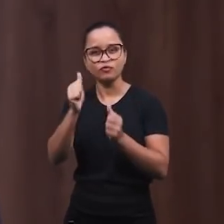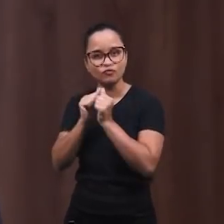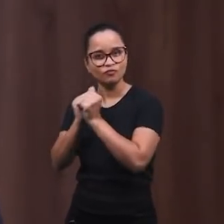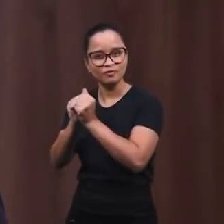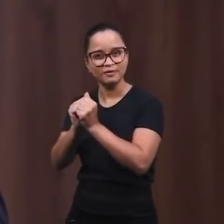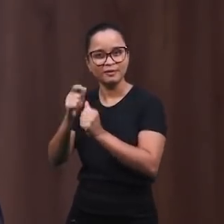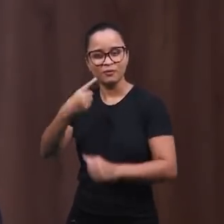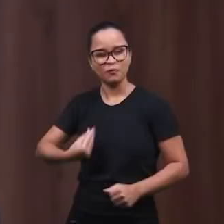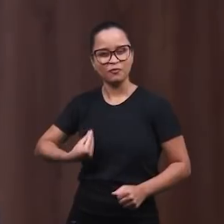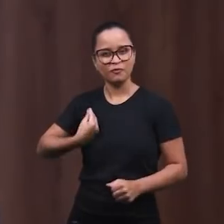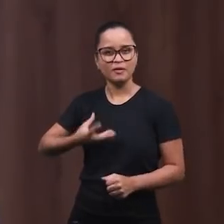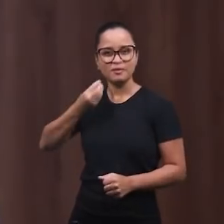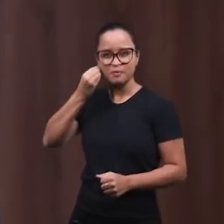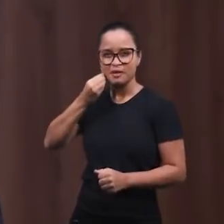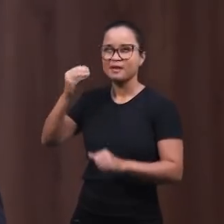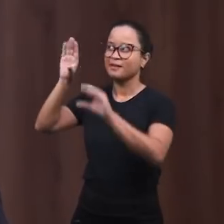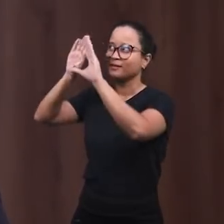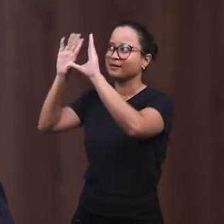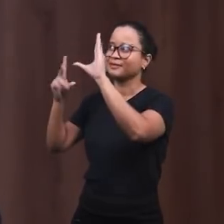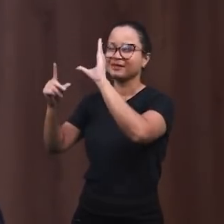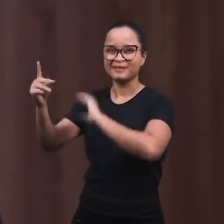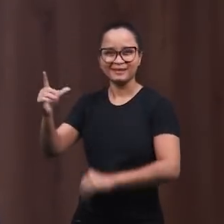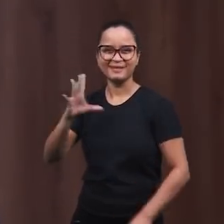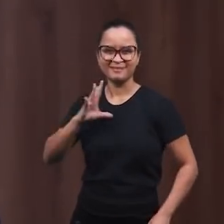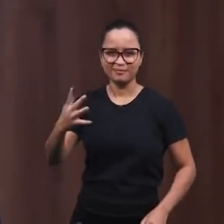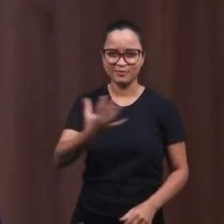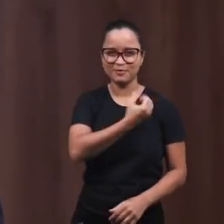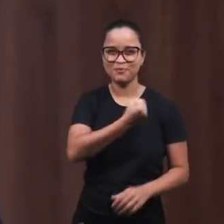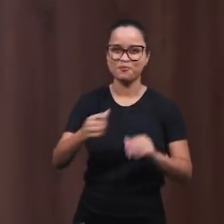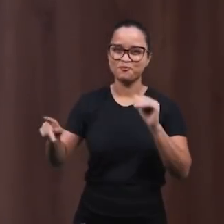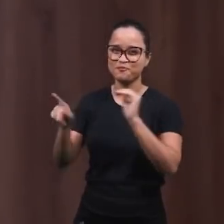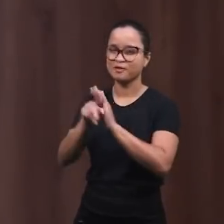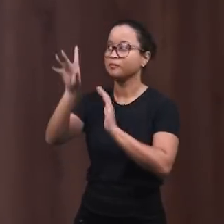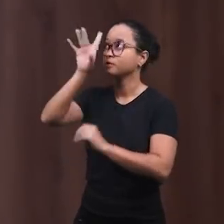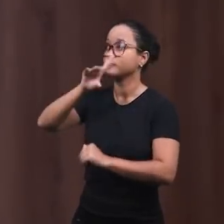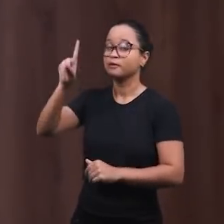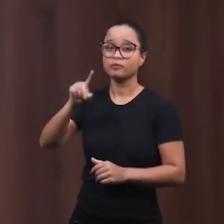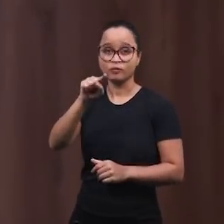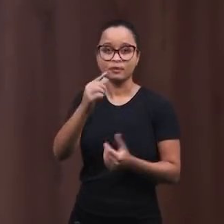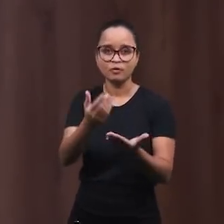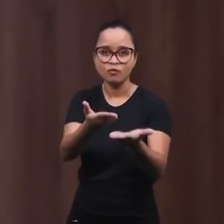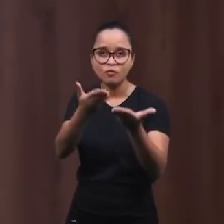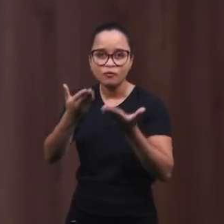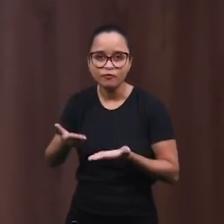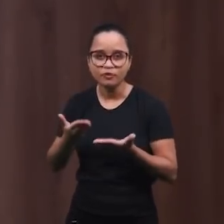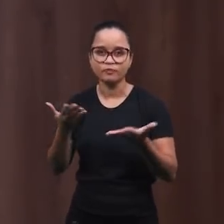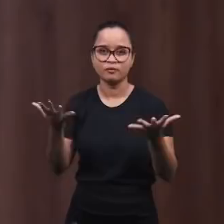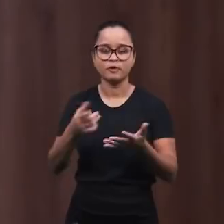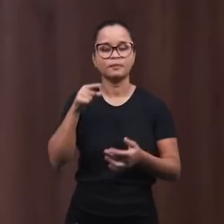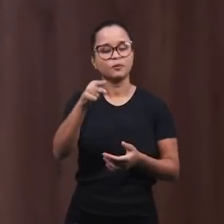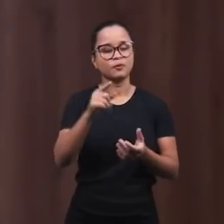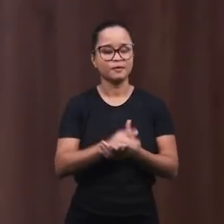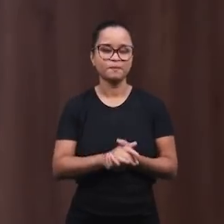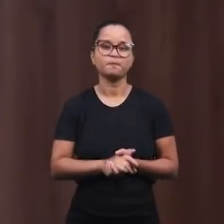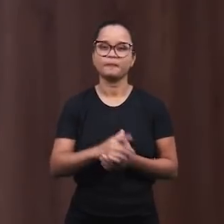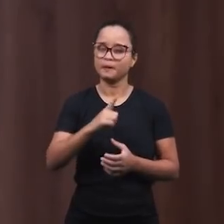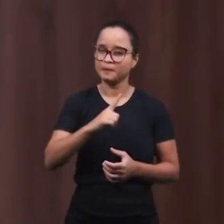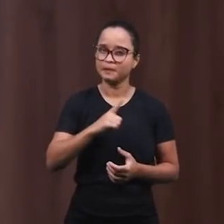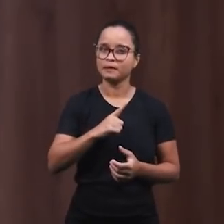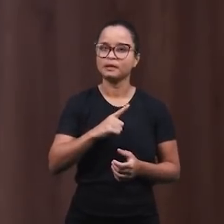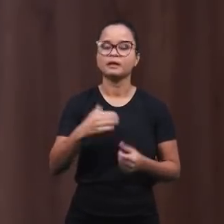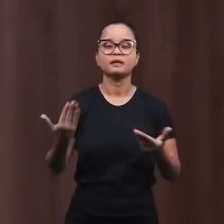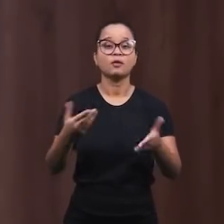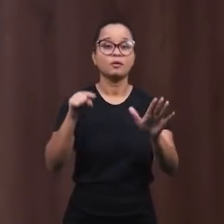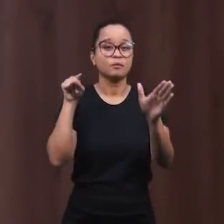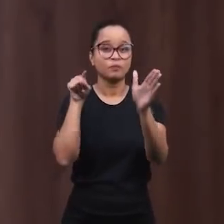margem, vivamos a eternidade, vivamos a salvação de Deus. Você tem esse convite colocado para você agora.